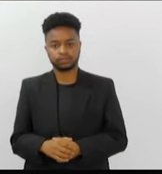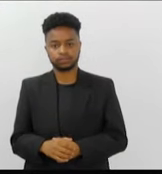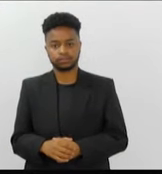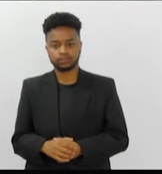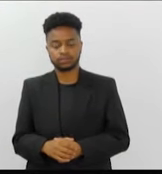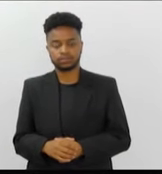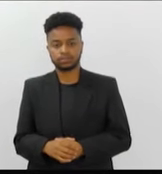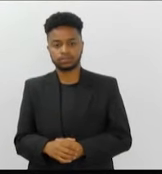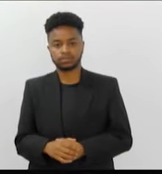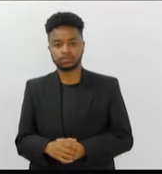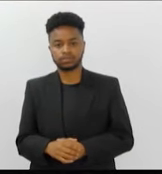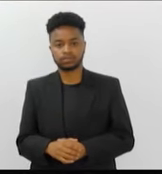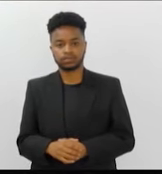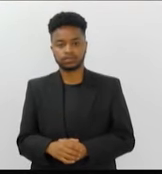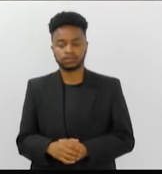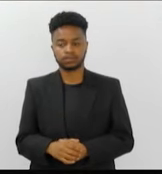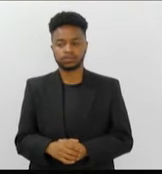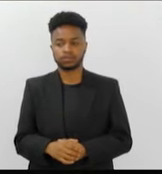Considerando,